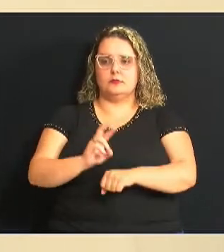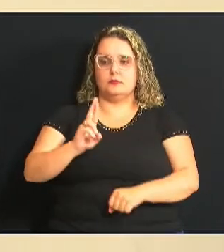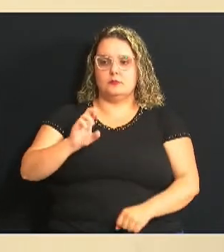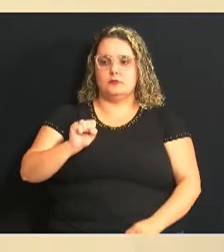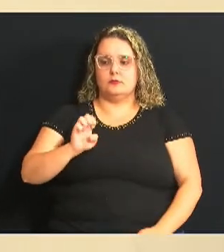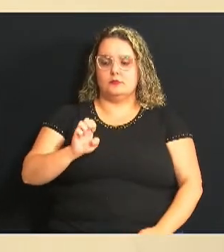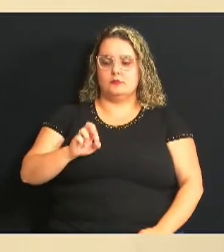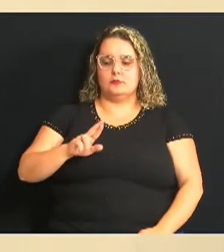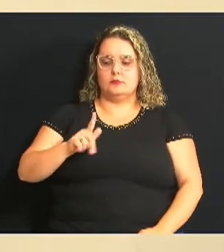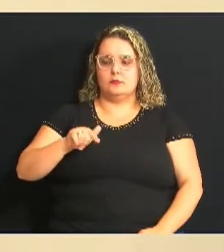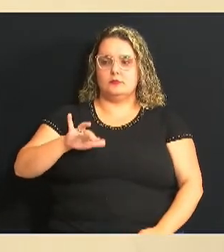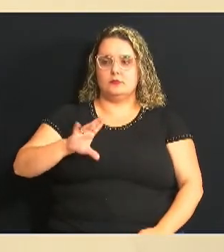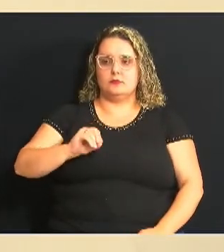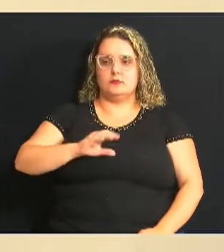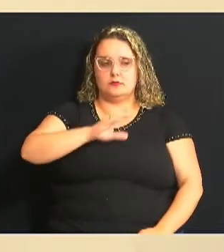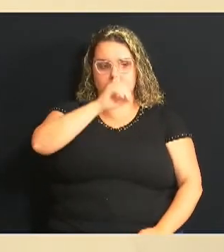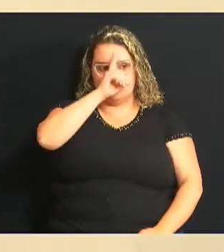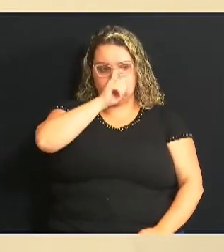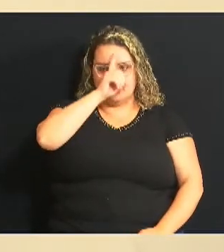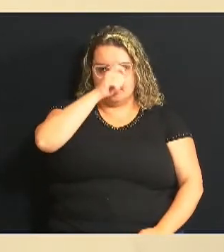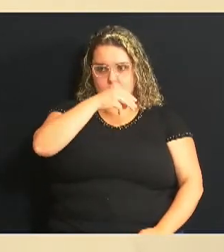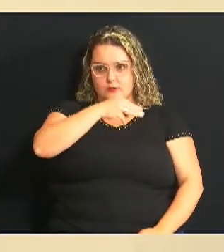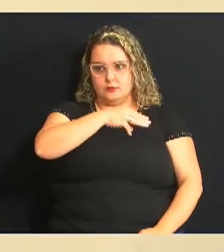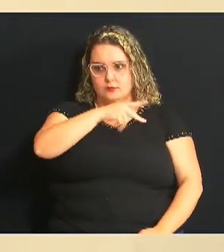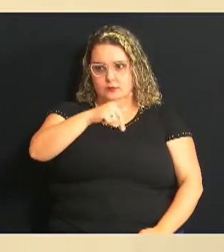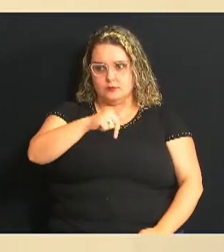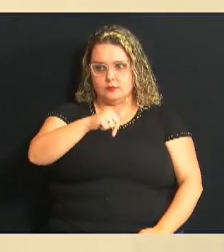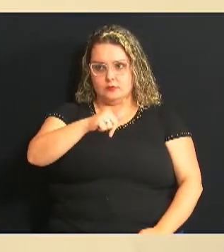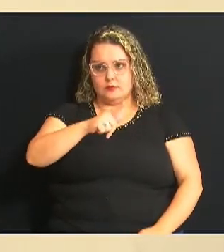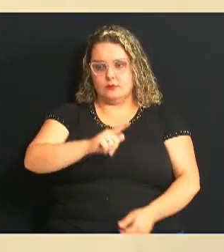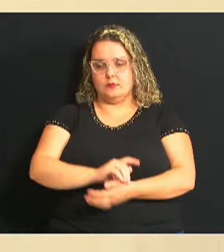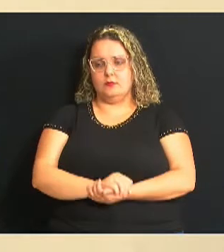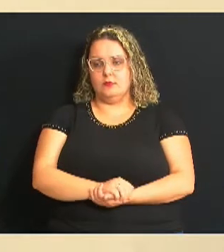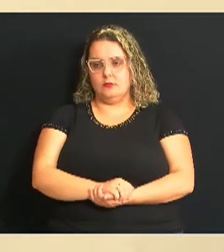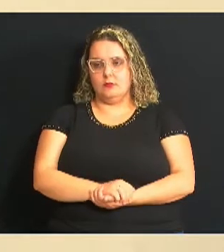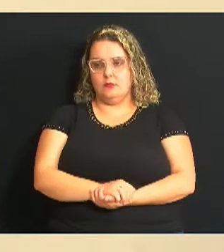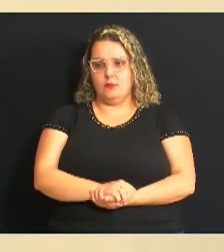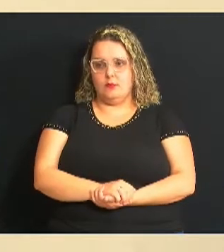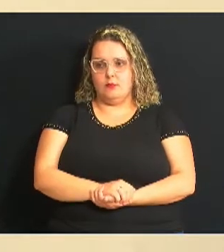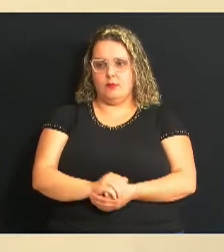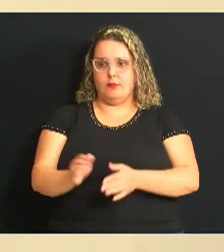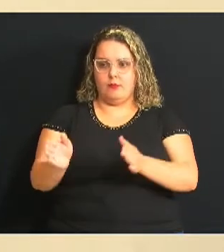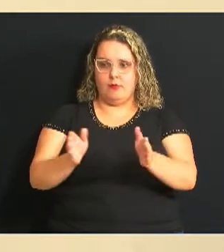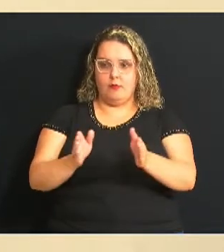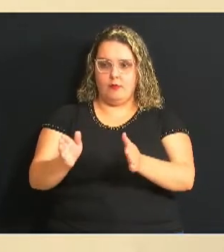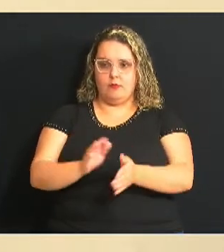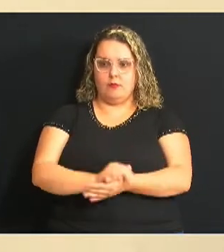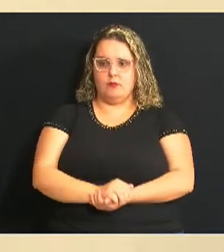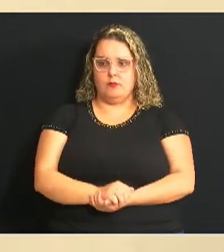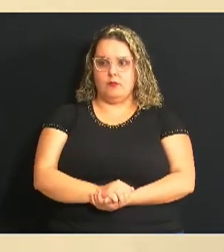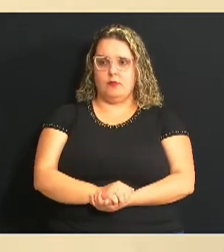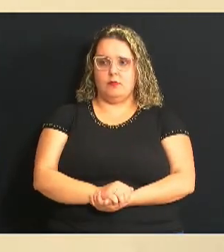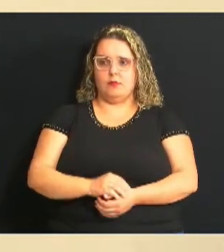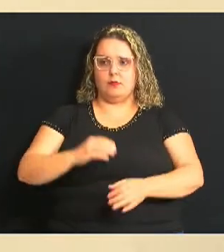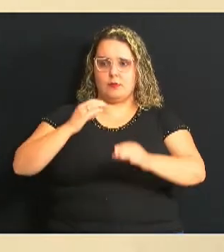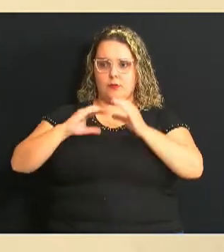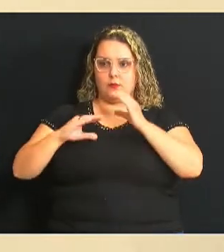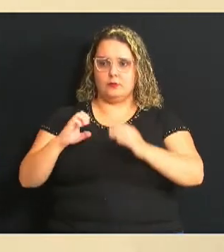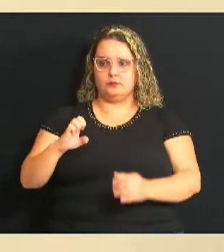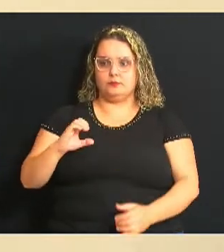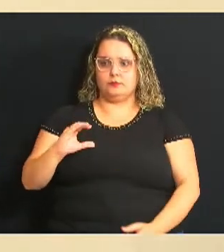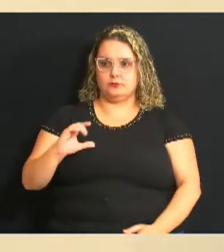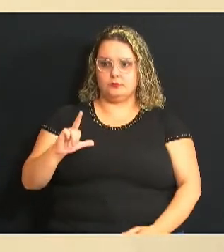Bisoni, presidente da rede Mário Gatti. Neste momento, o coral Eclésia, regido